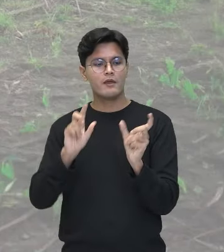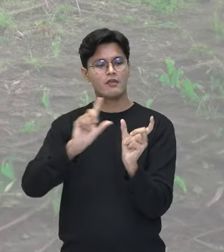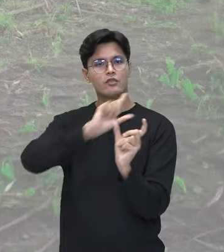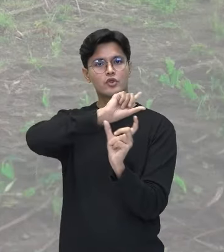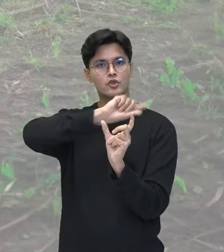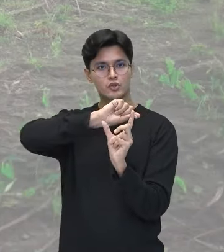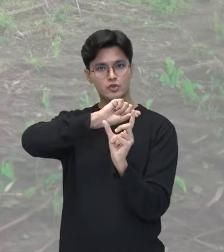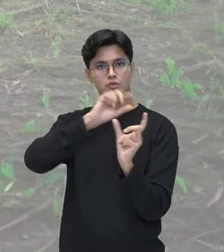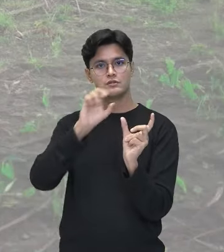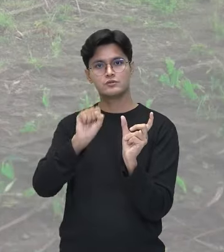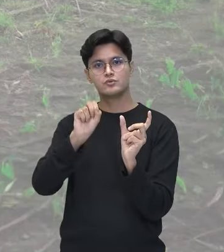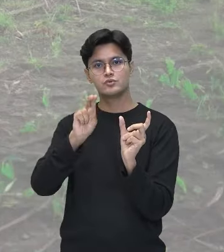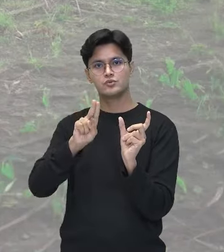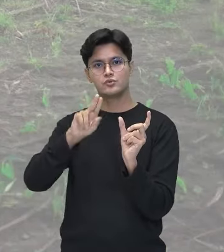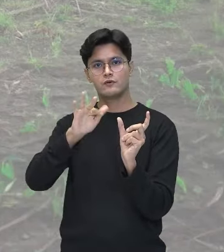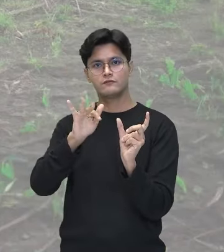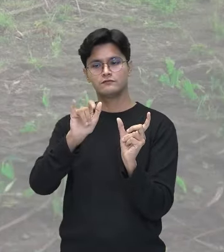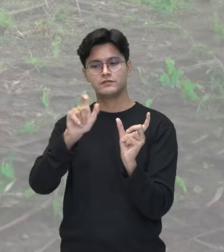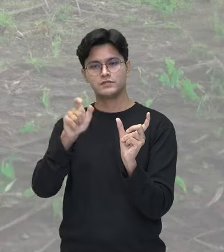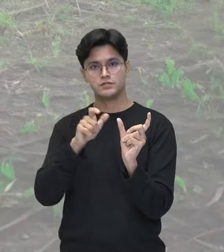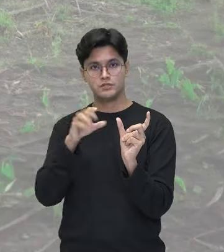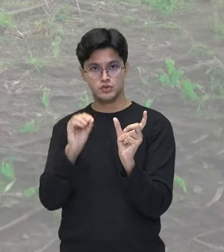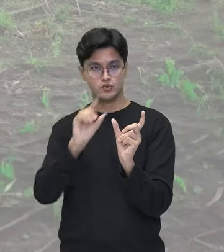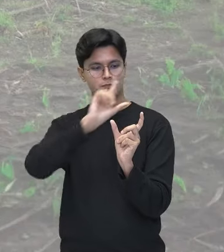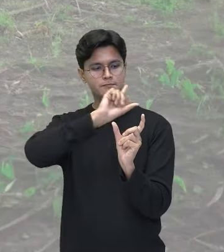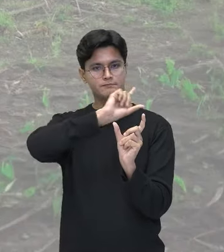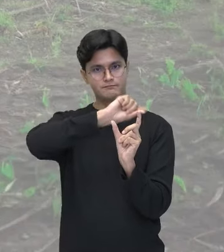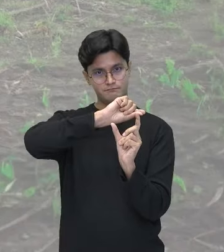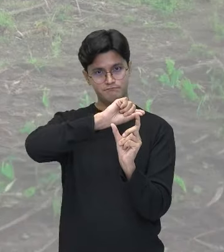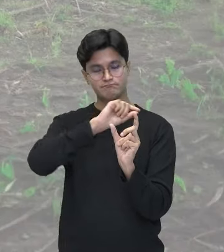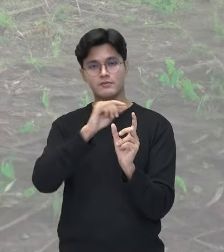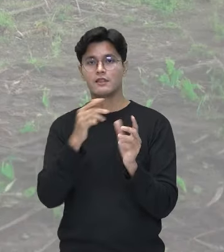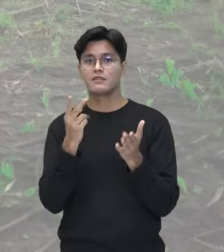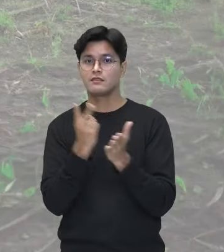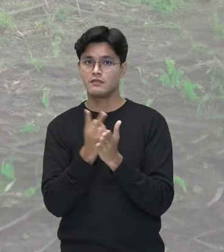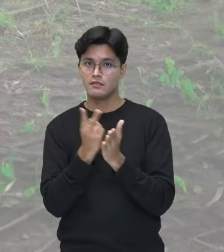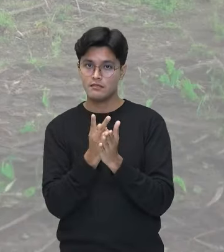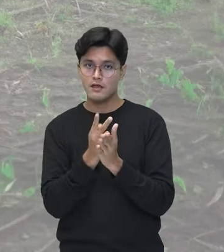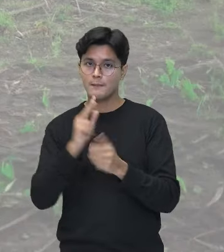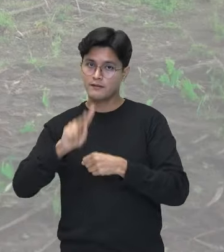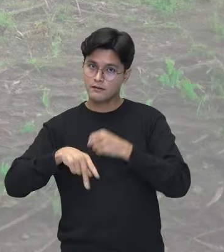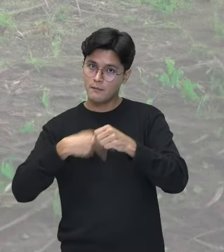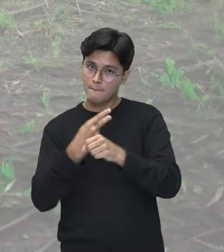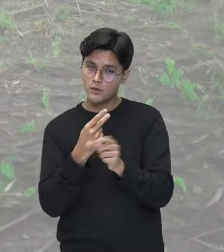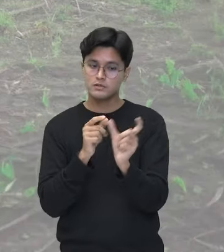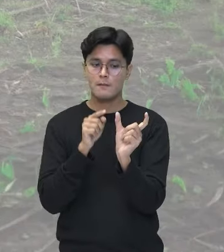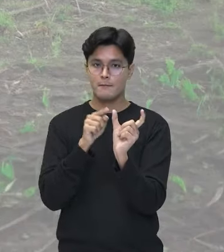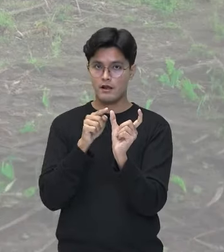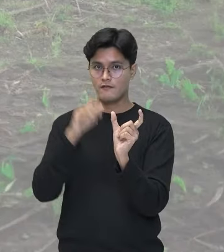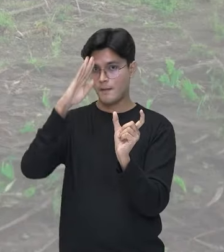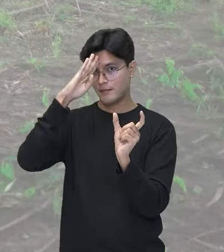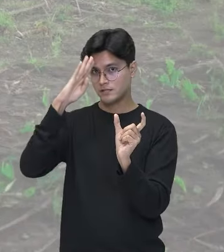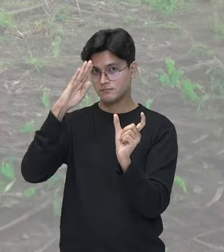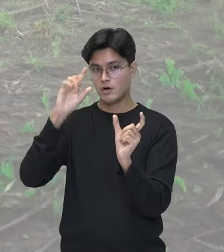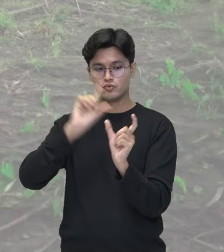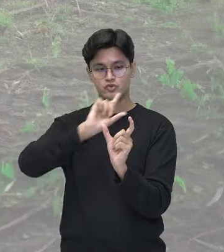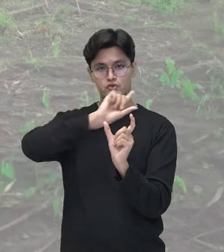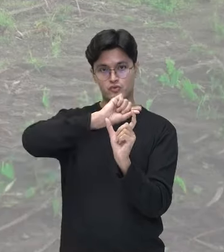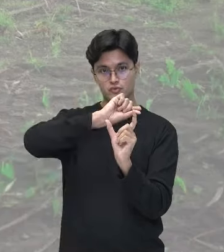é sufixo. Que onde que ele fica? Lá depois da palavra raiz, lá depois da palavra